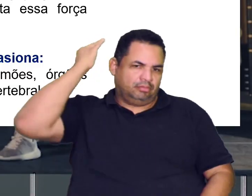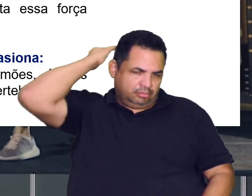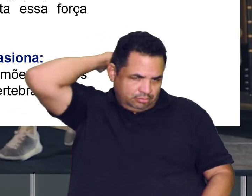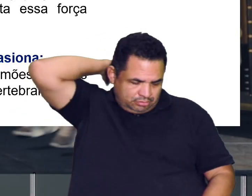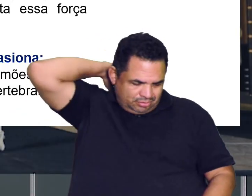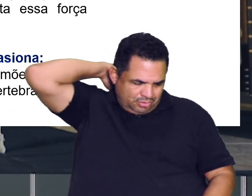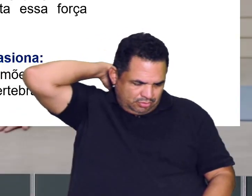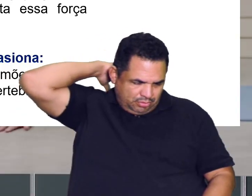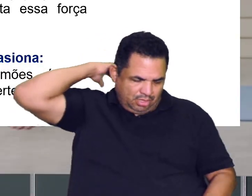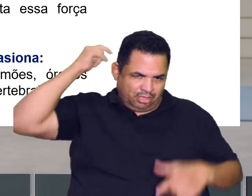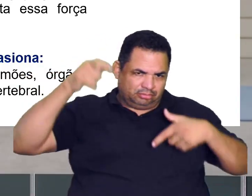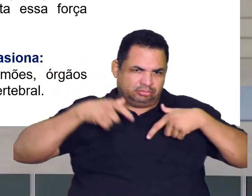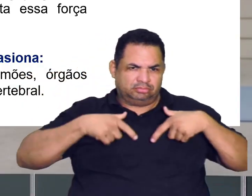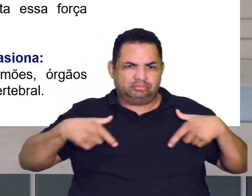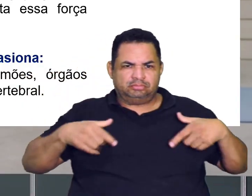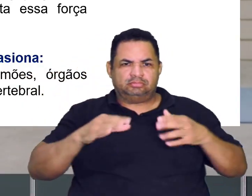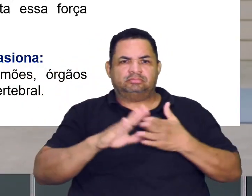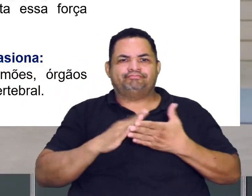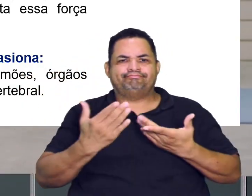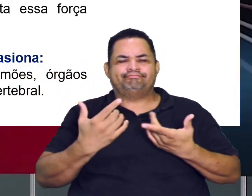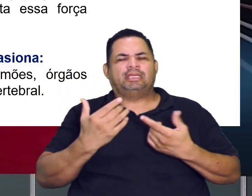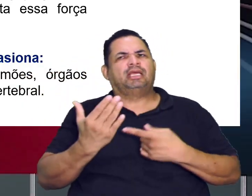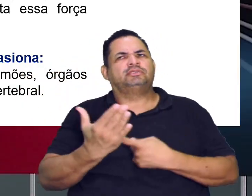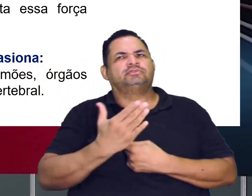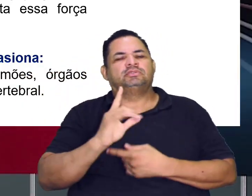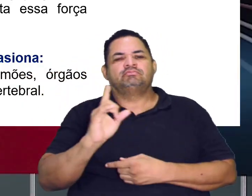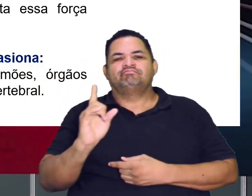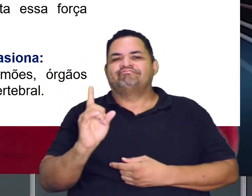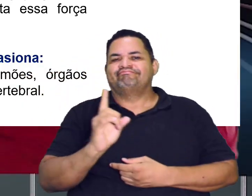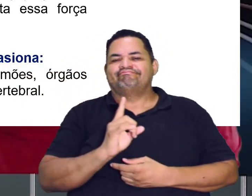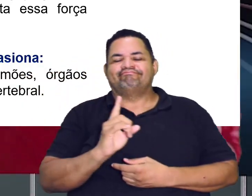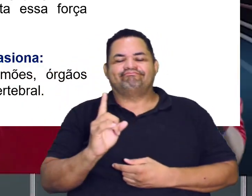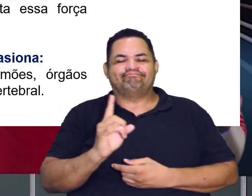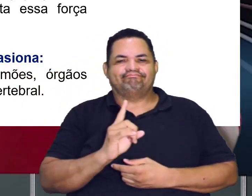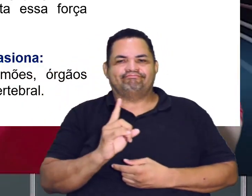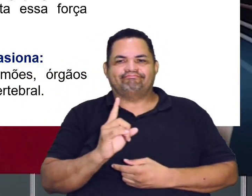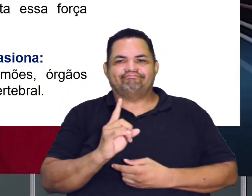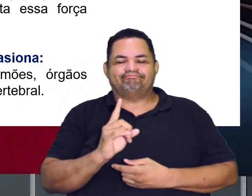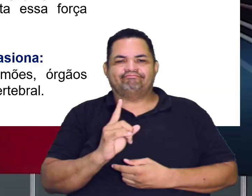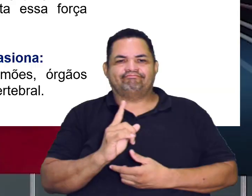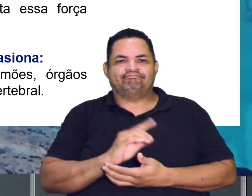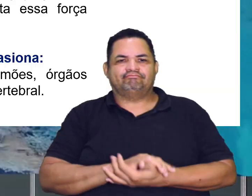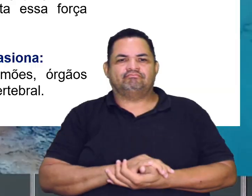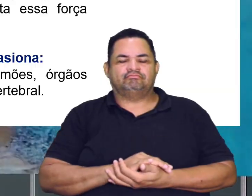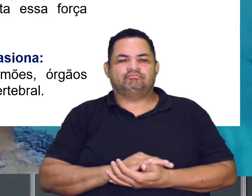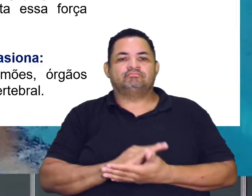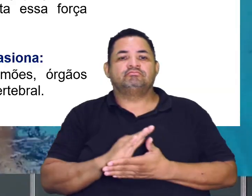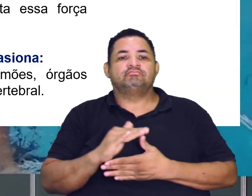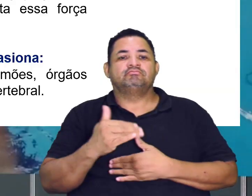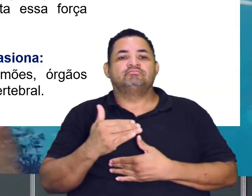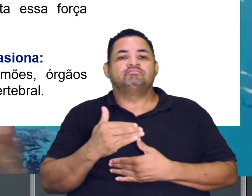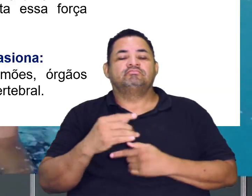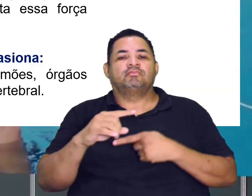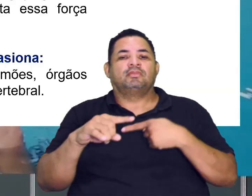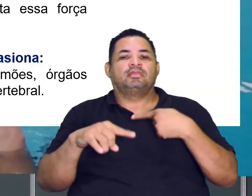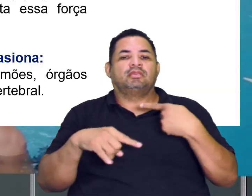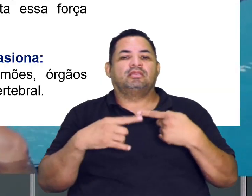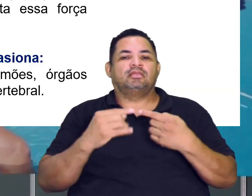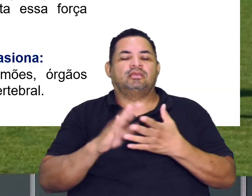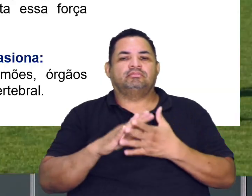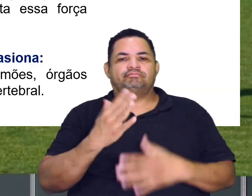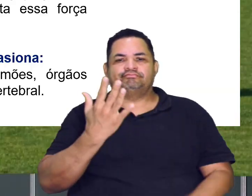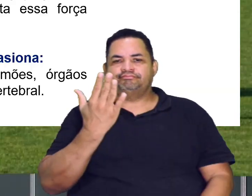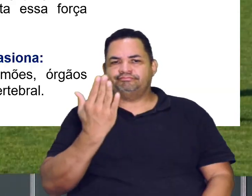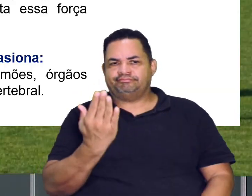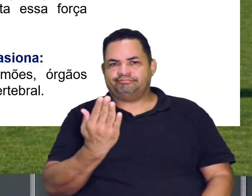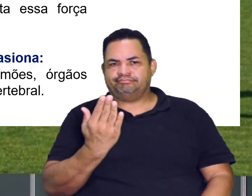Lombar, dorsal. Isso vai me favorecer? Com certeza não. Ao longo do tempo, essa sobrecarga, esse